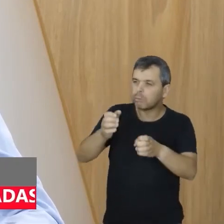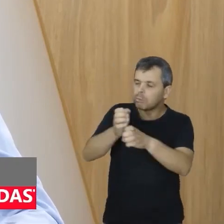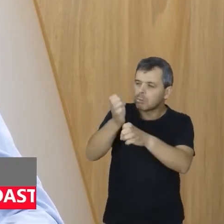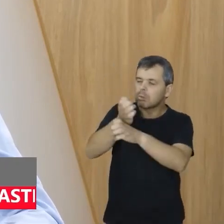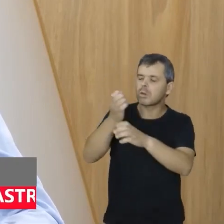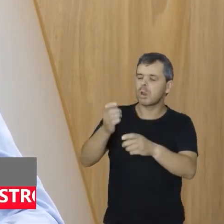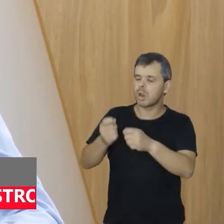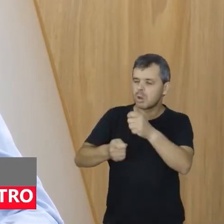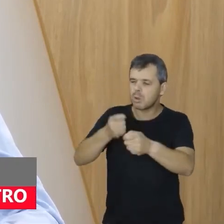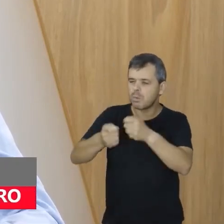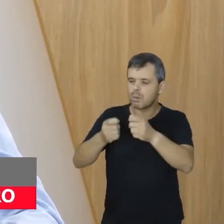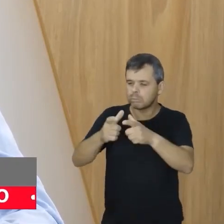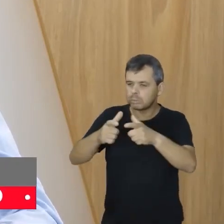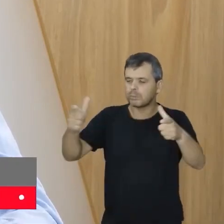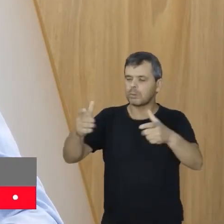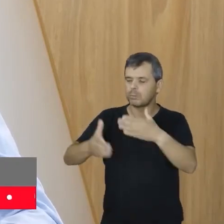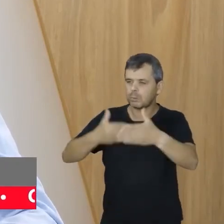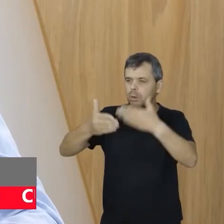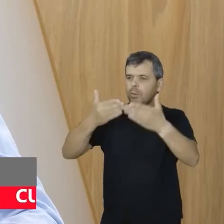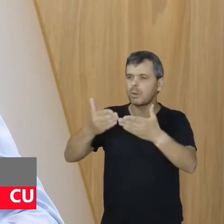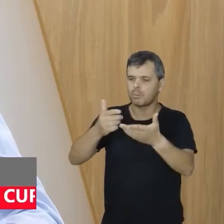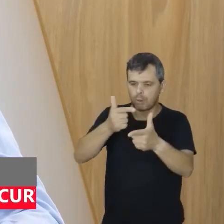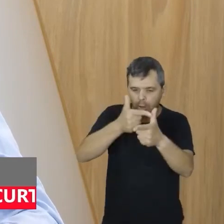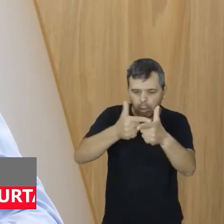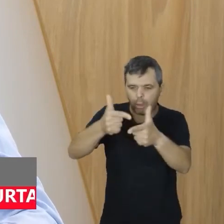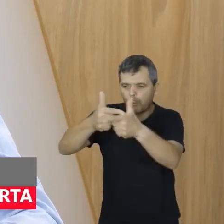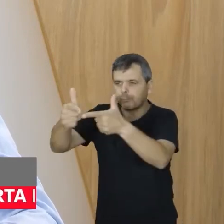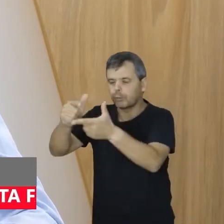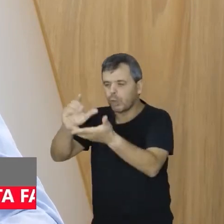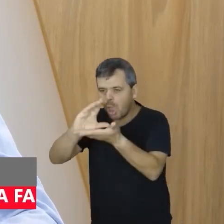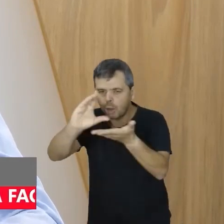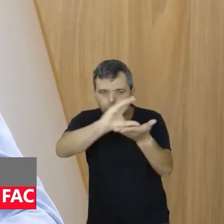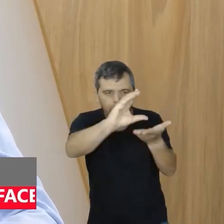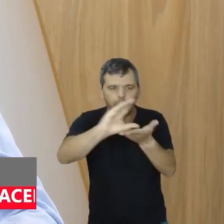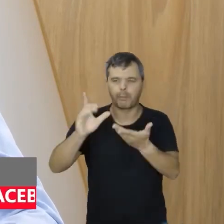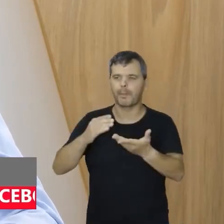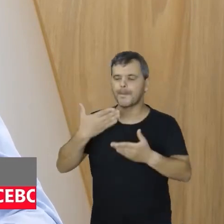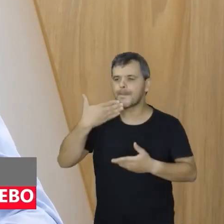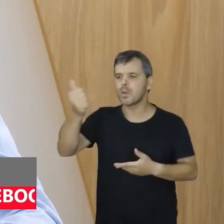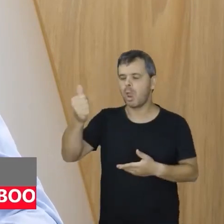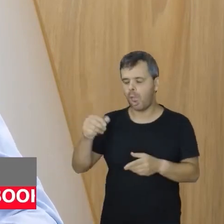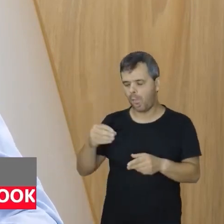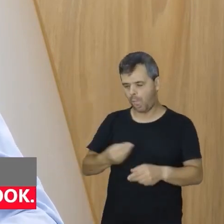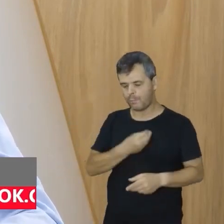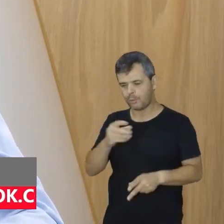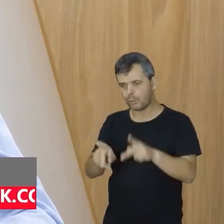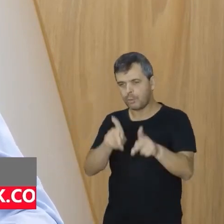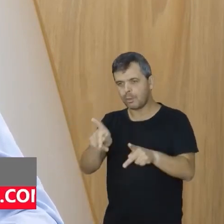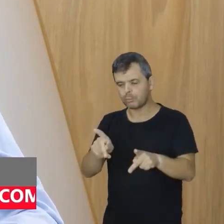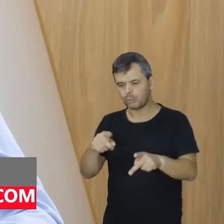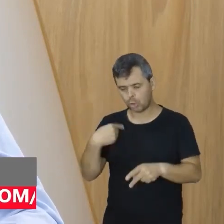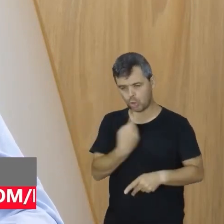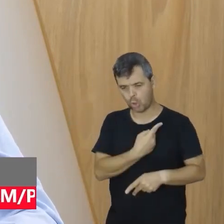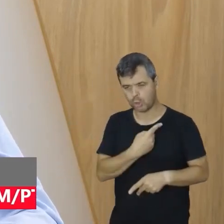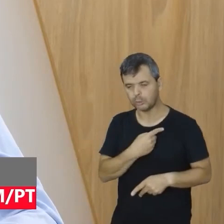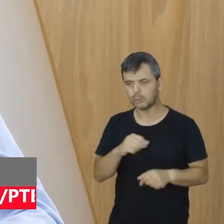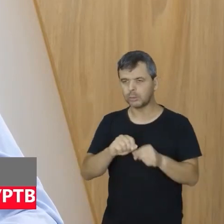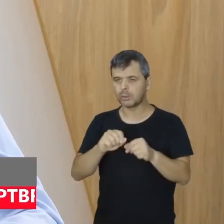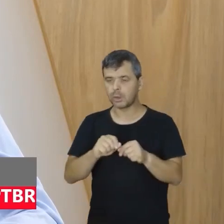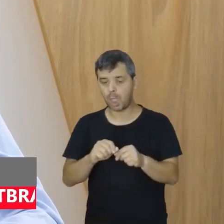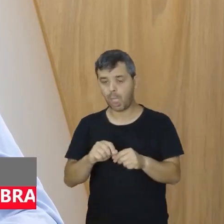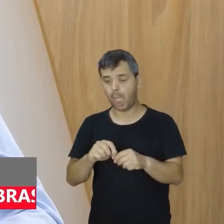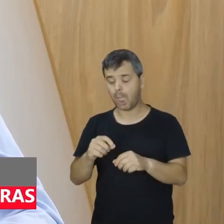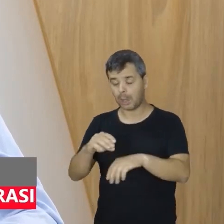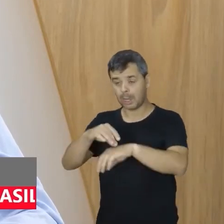para frente, que a gente cresça, desenvolva e divida renda para melhorar a vida do povo. E a gente tem feito isso. O preço da carne,